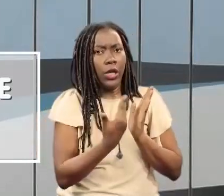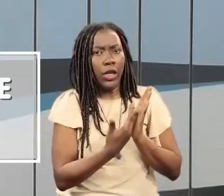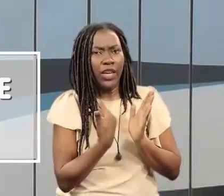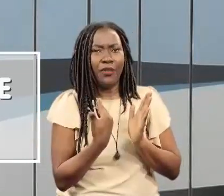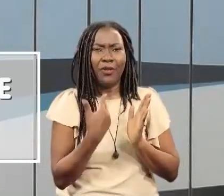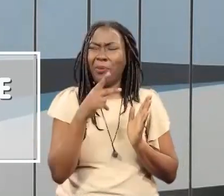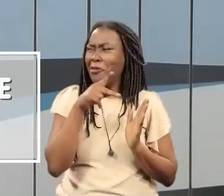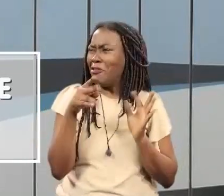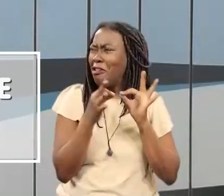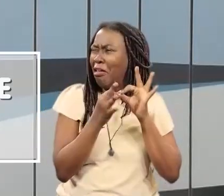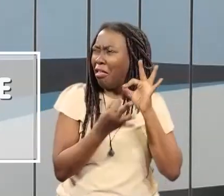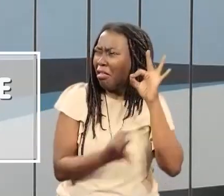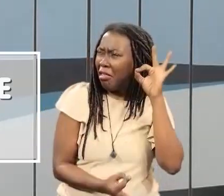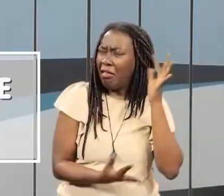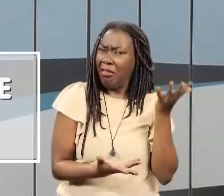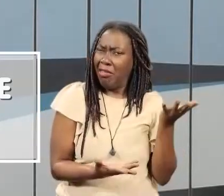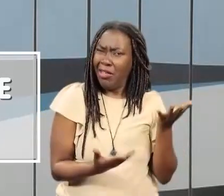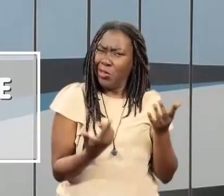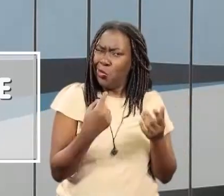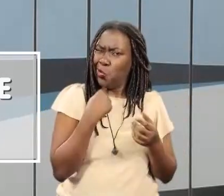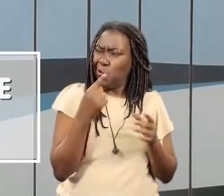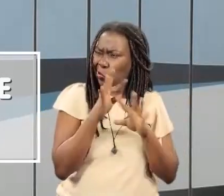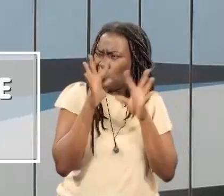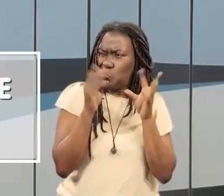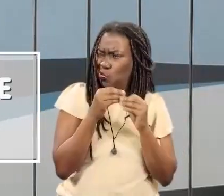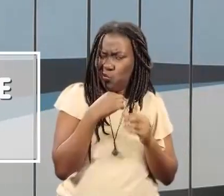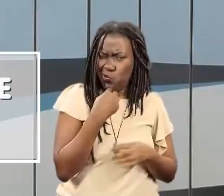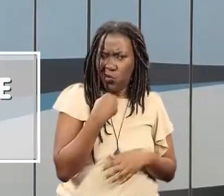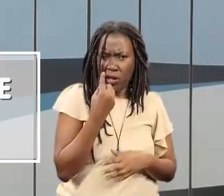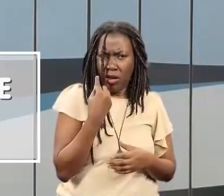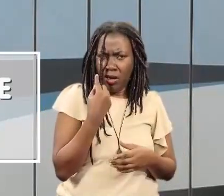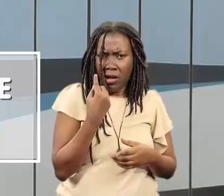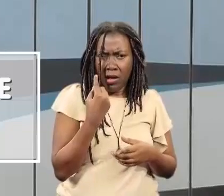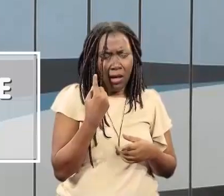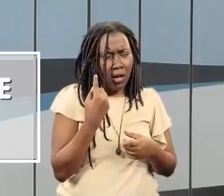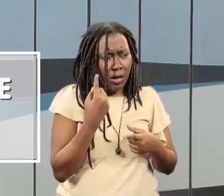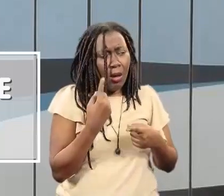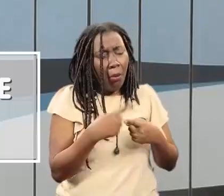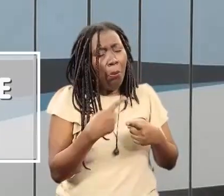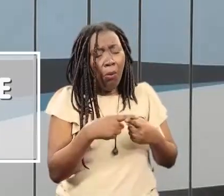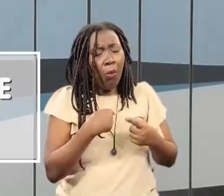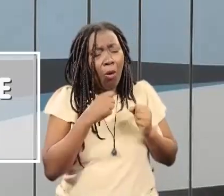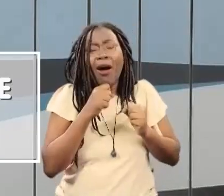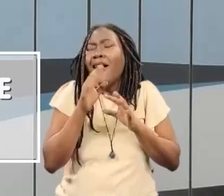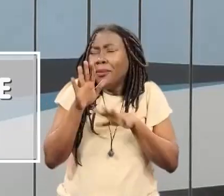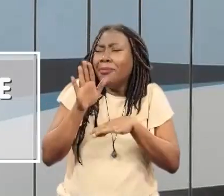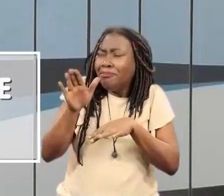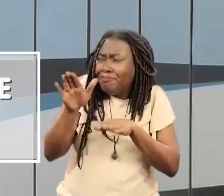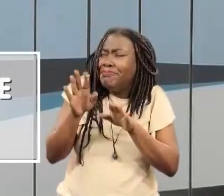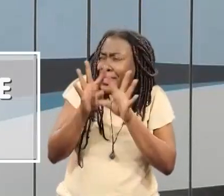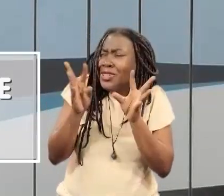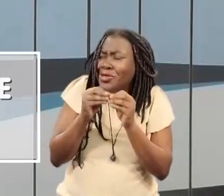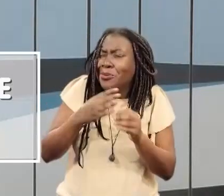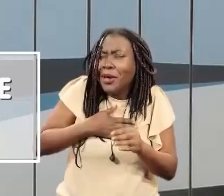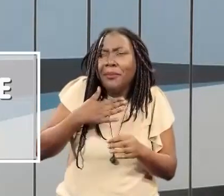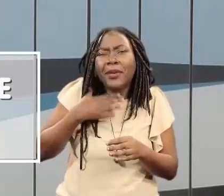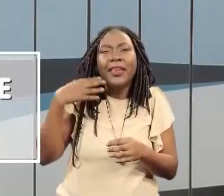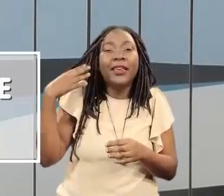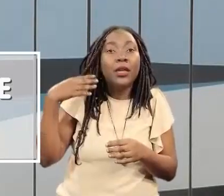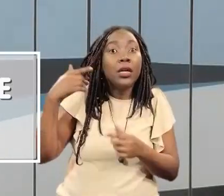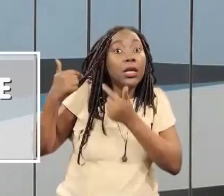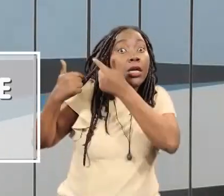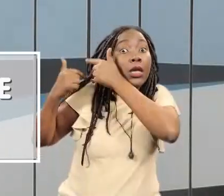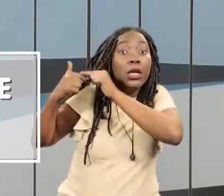muito grande. Não tem como resumir? O que eu posso? Mas resume para mim. E os grandes clássicos? E